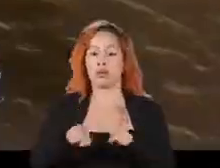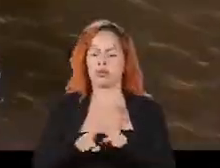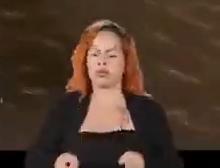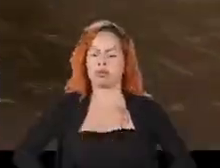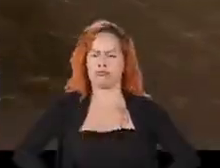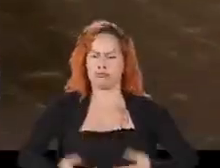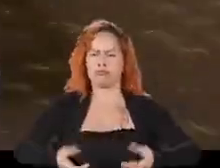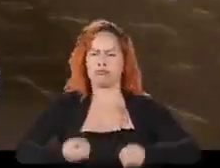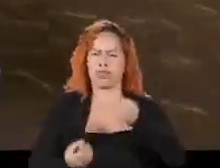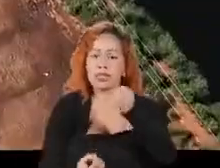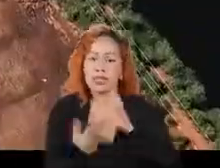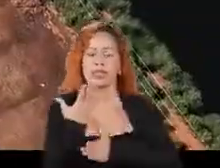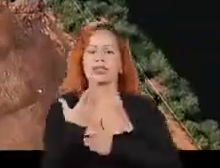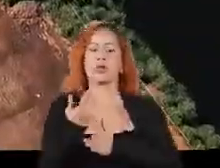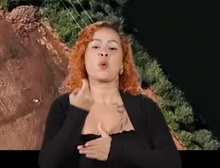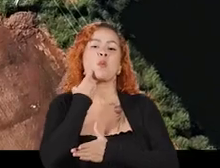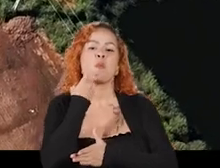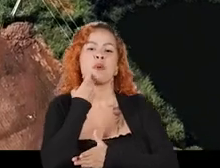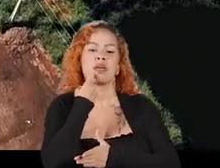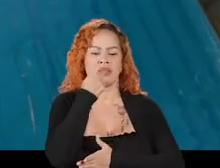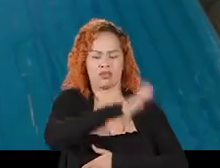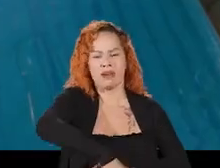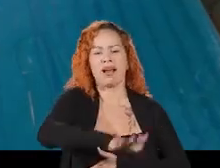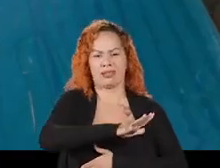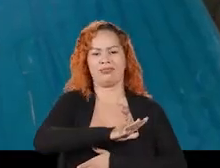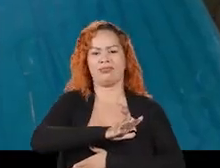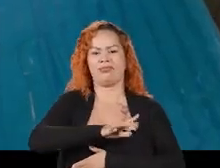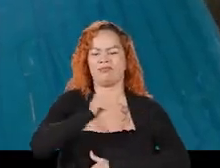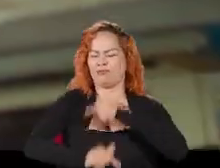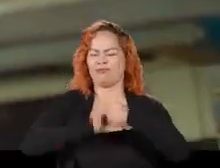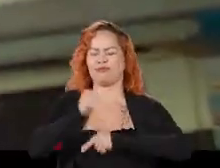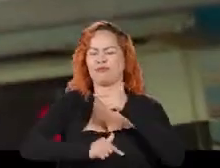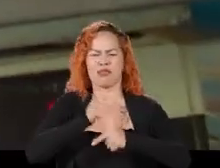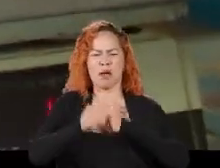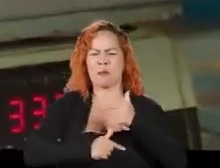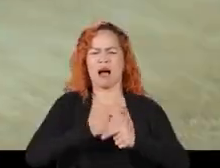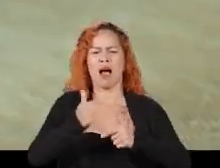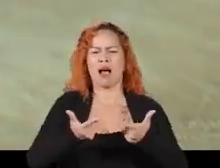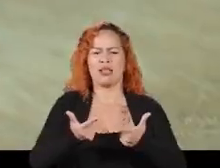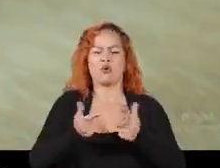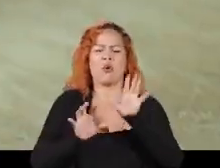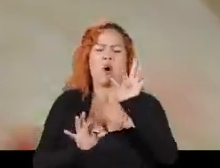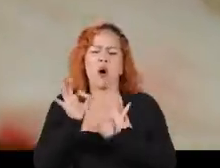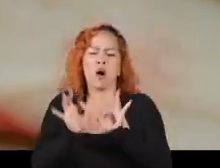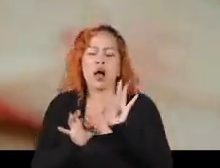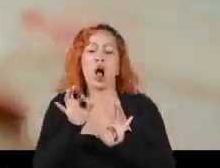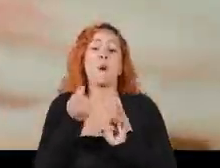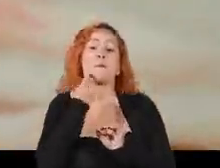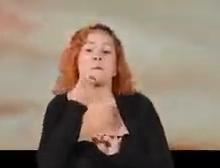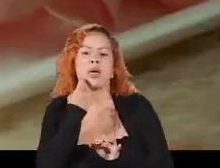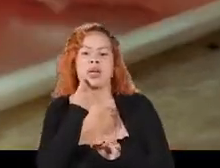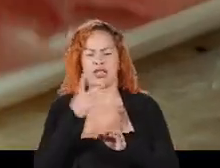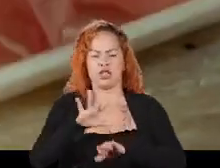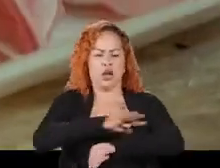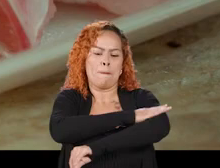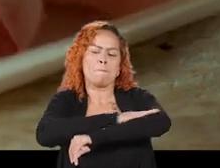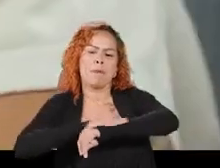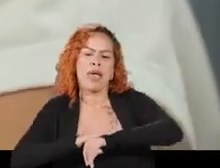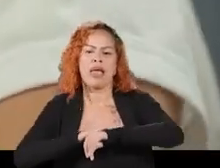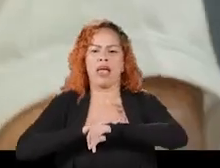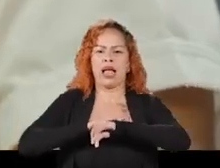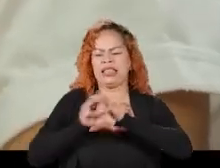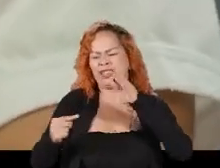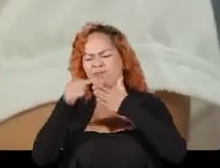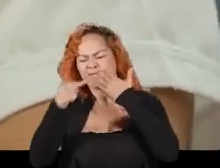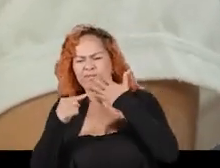a criação de peixe, a piscicultura. Nós vamos gerar emprego com o corte, com o filetamento, o aproveitamento da